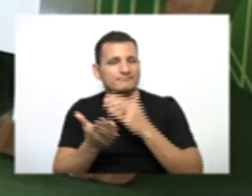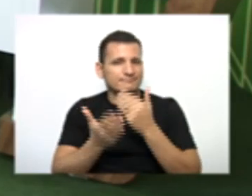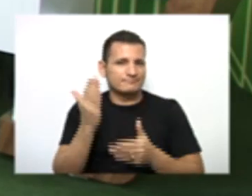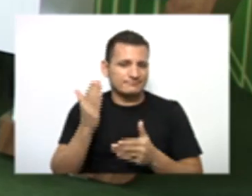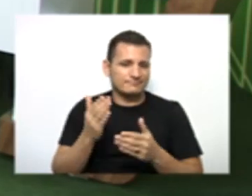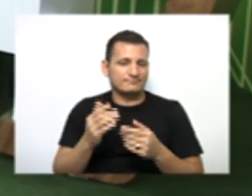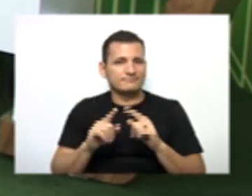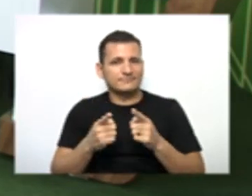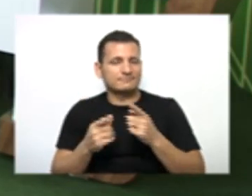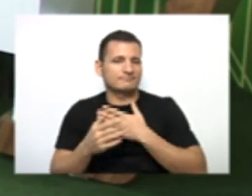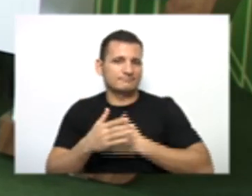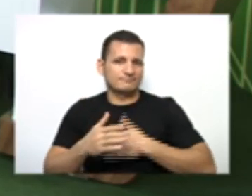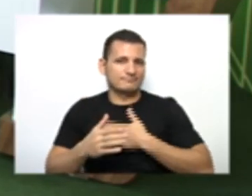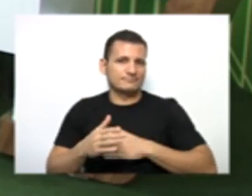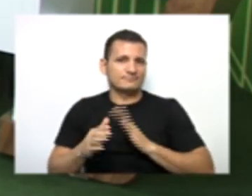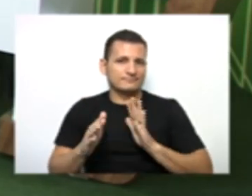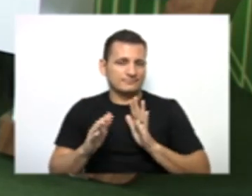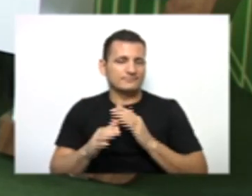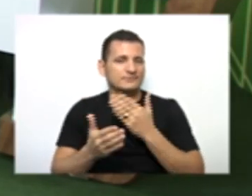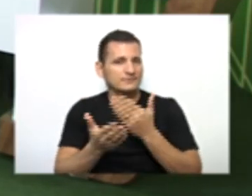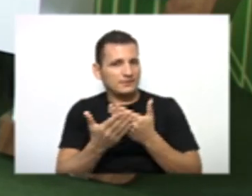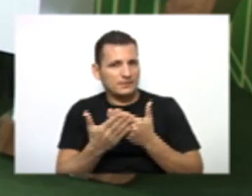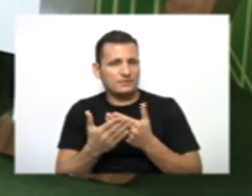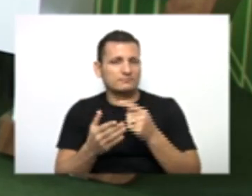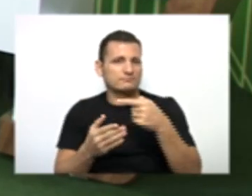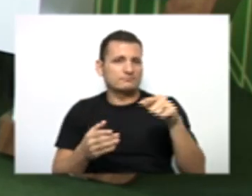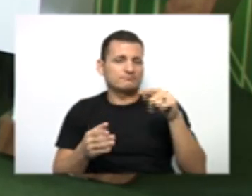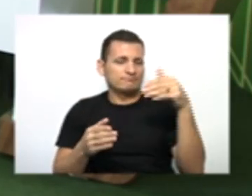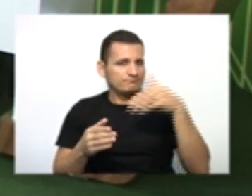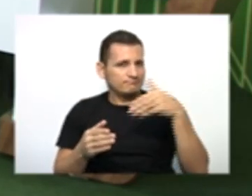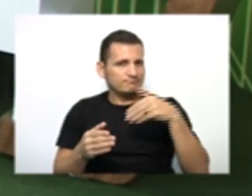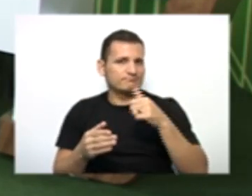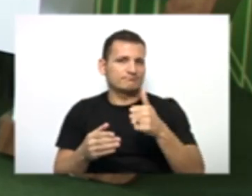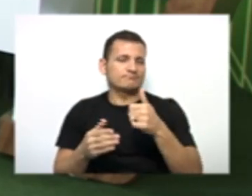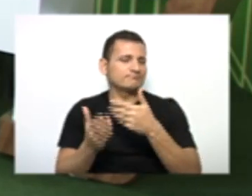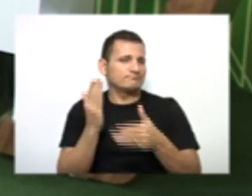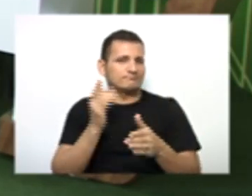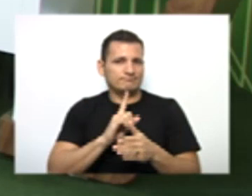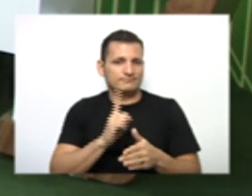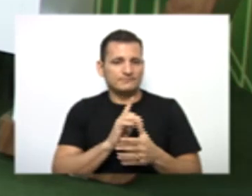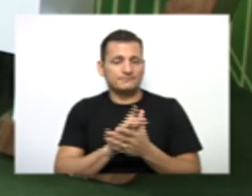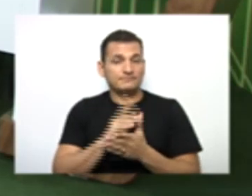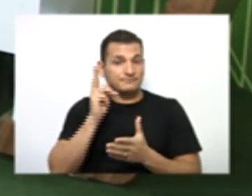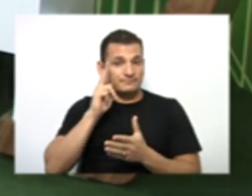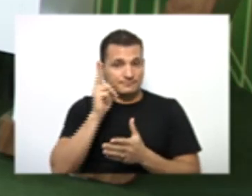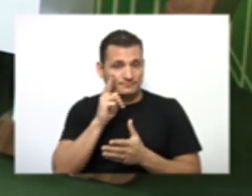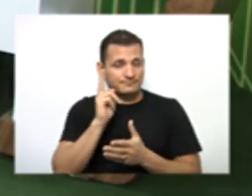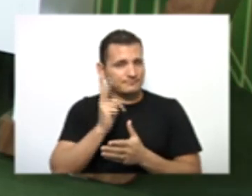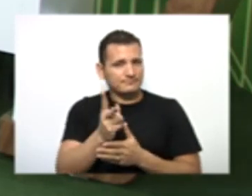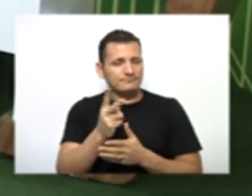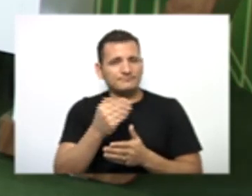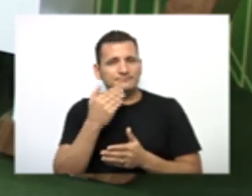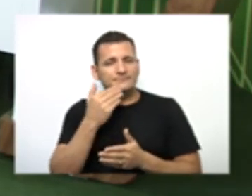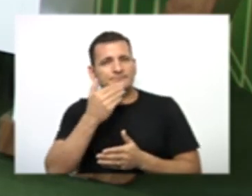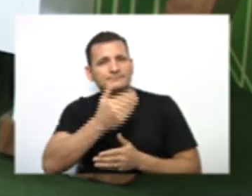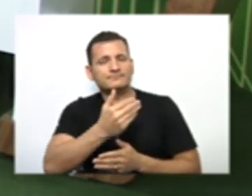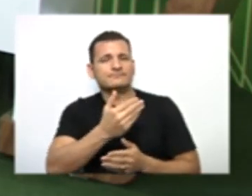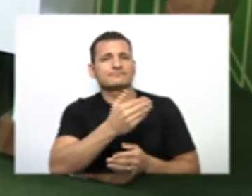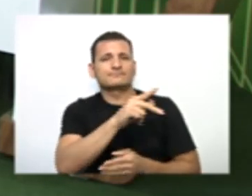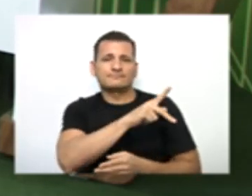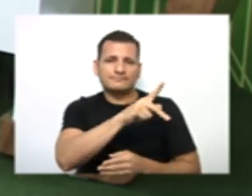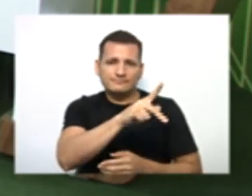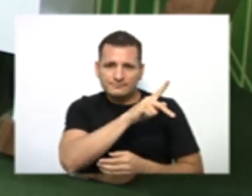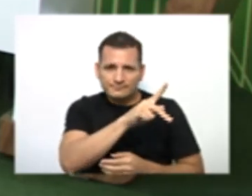mas fica tranquilo, só vem na aula, você vai acompanhar a gente e não vai se perder. E lembre-se sempre de pedir ajuda aos